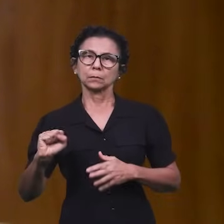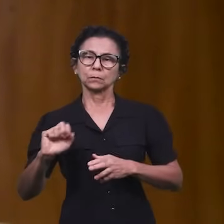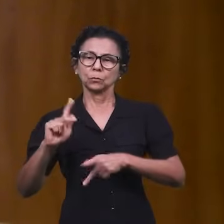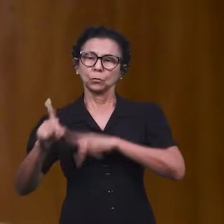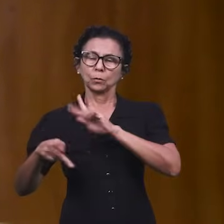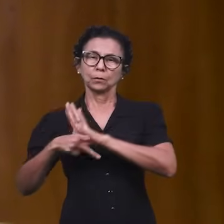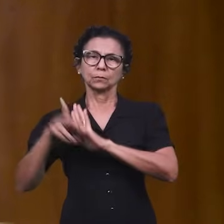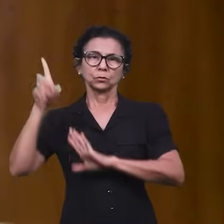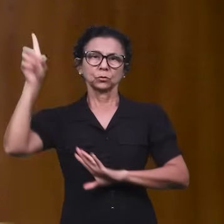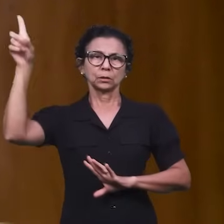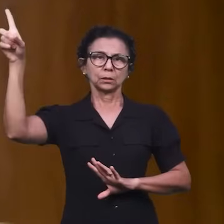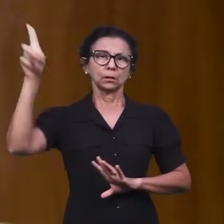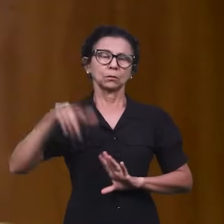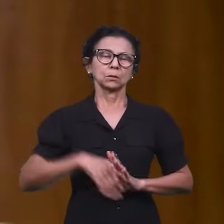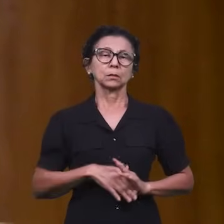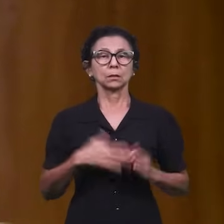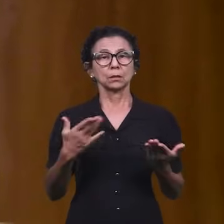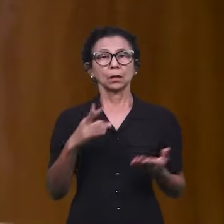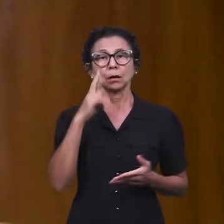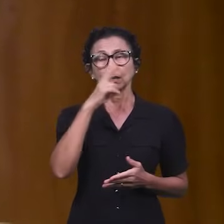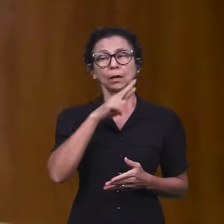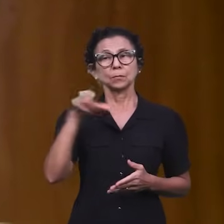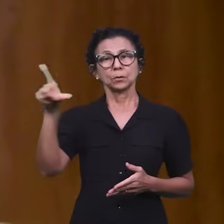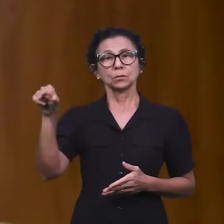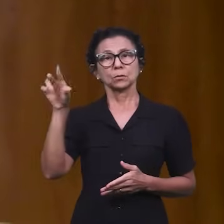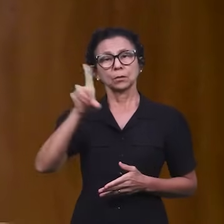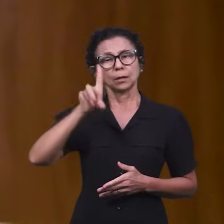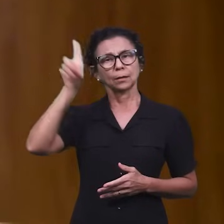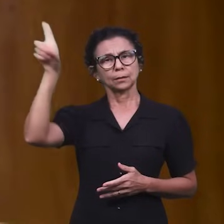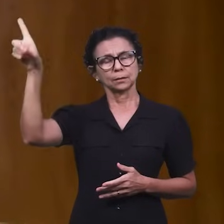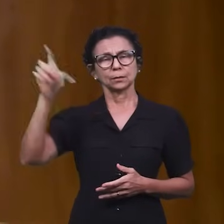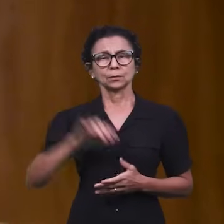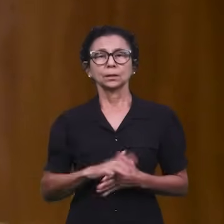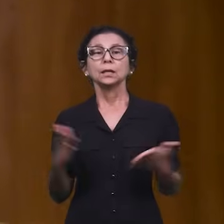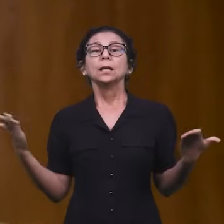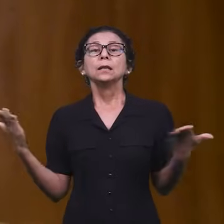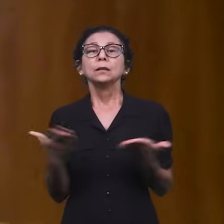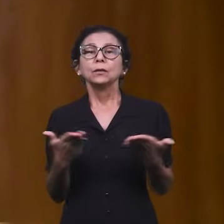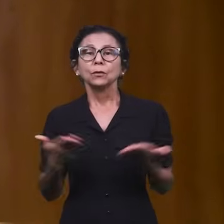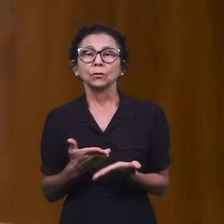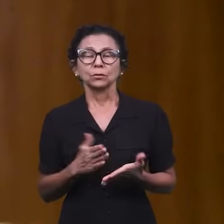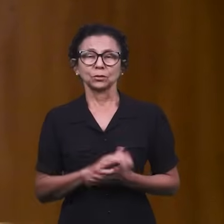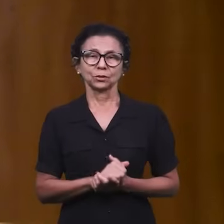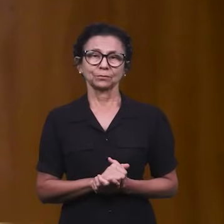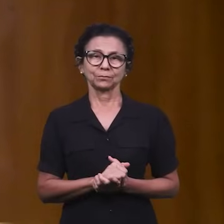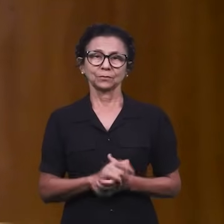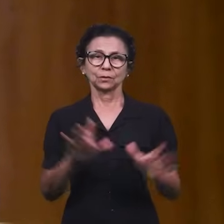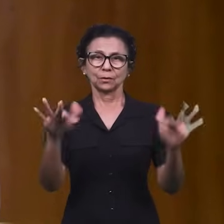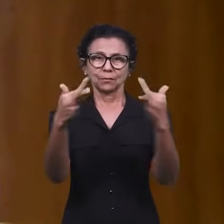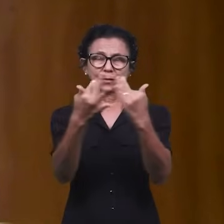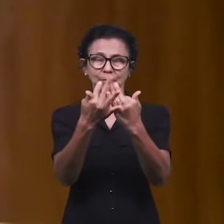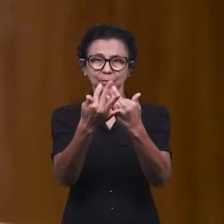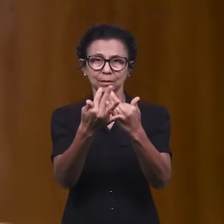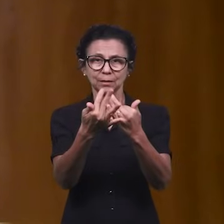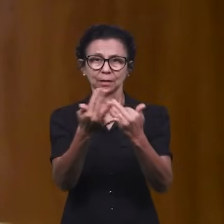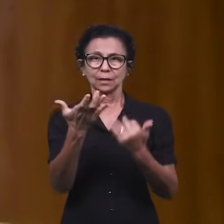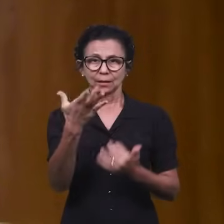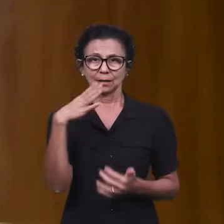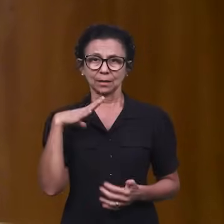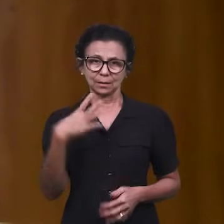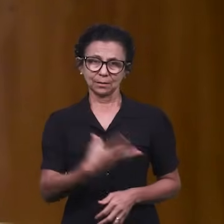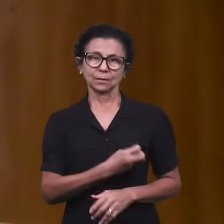do Senhor. Então, a família hoje, que você quer salvar a sua família, você não pode ter medo de